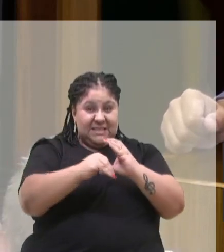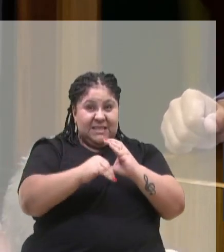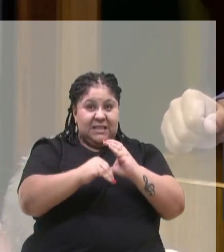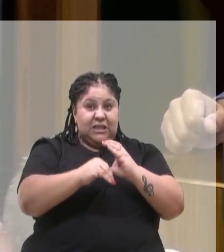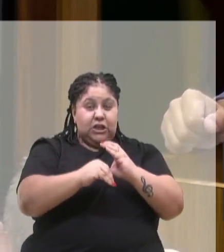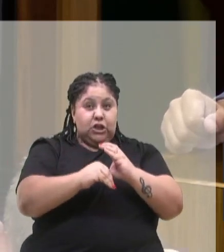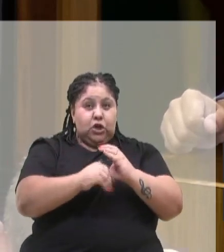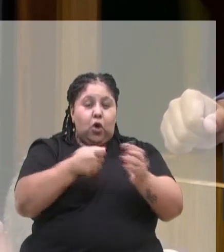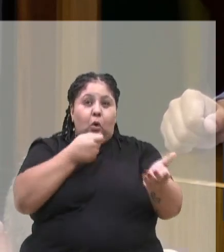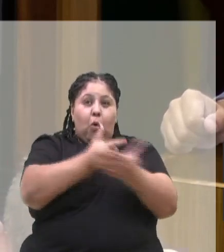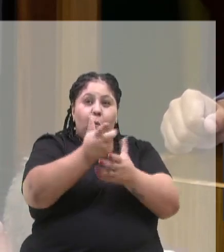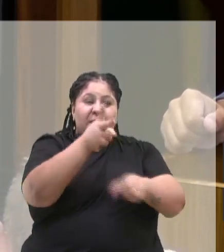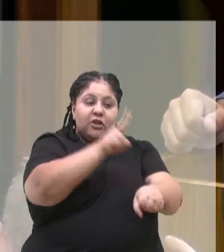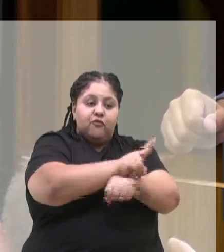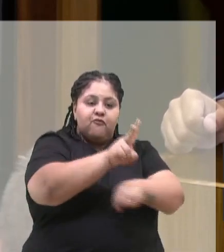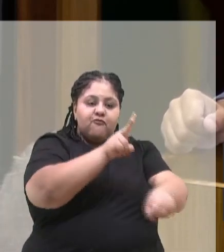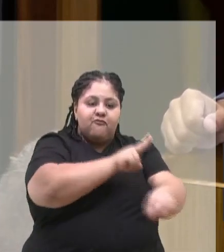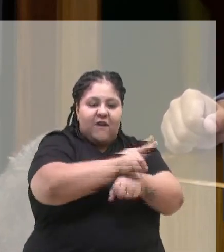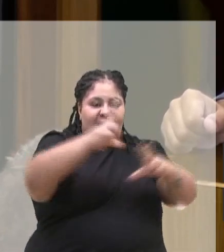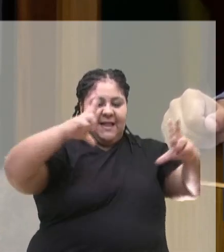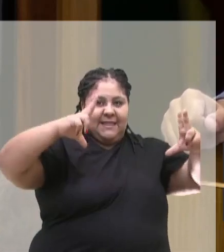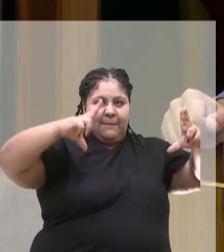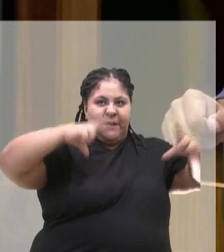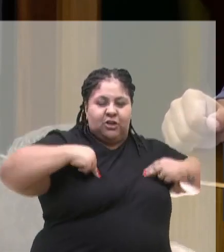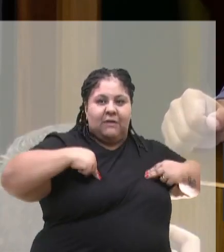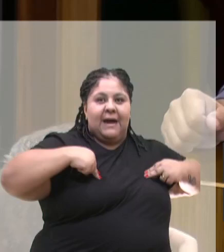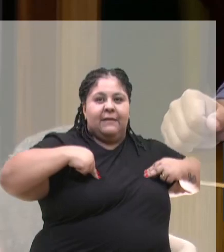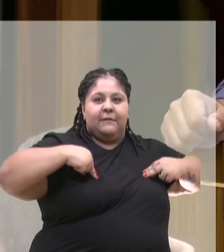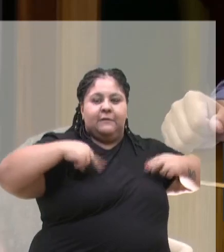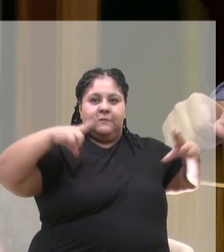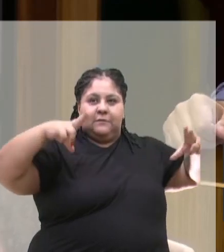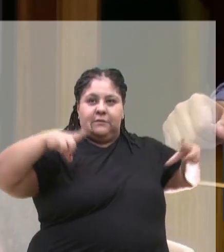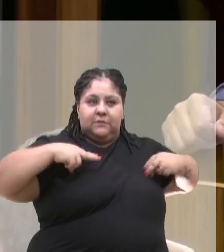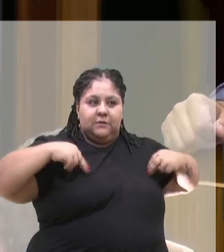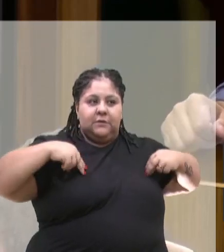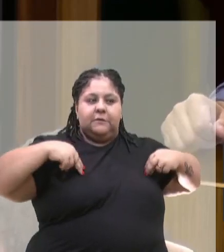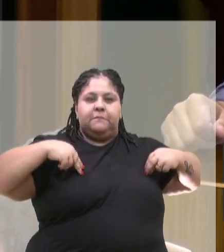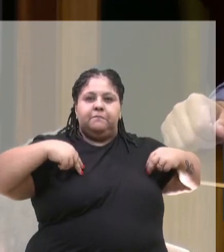vaga na rede privada do que nas nossas escolas públicas